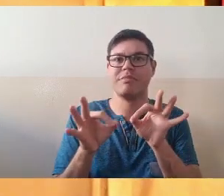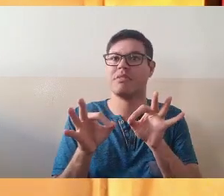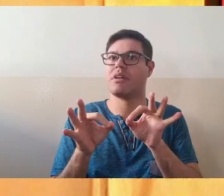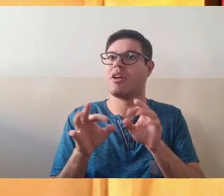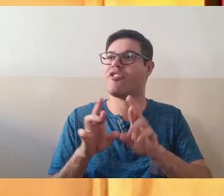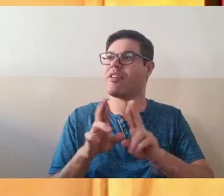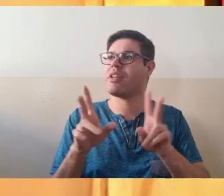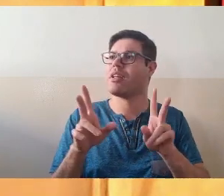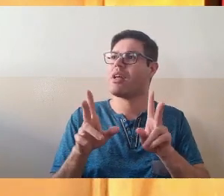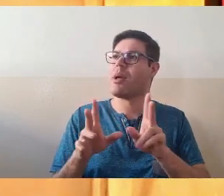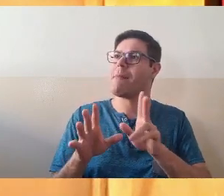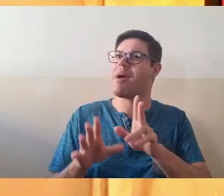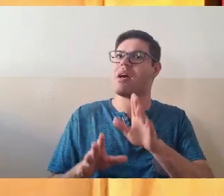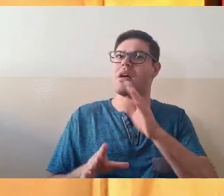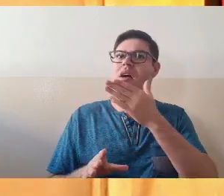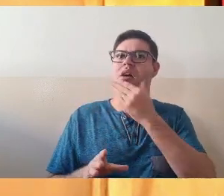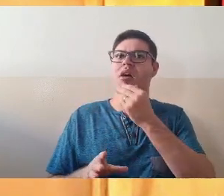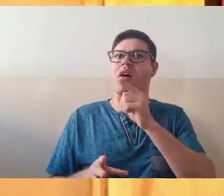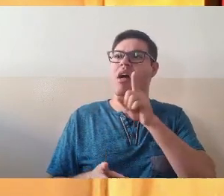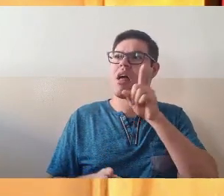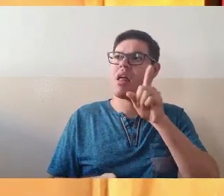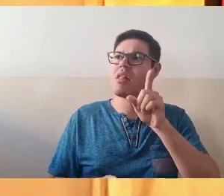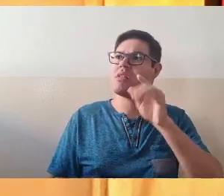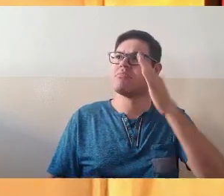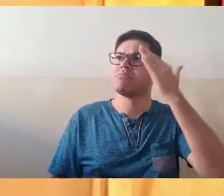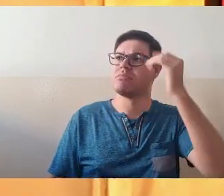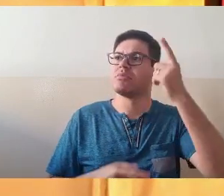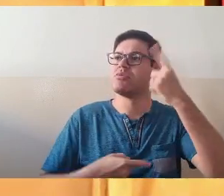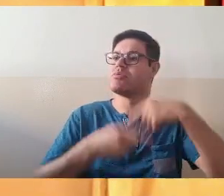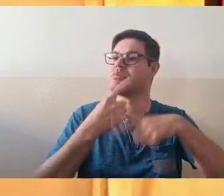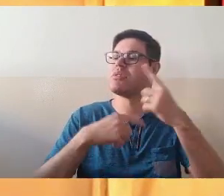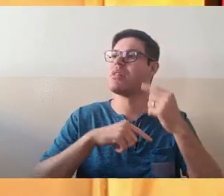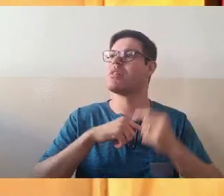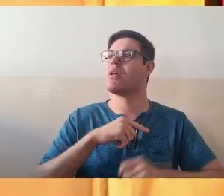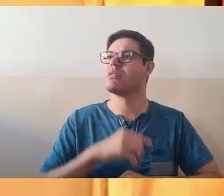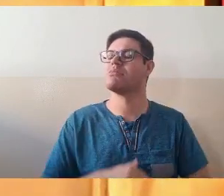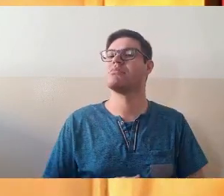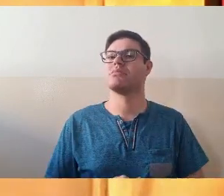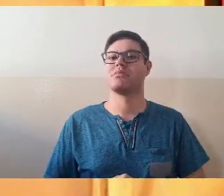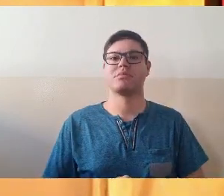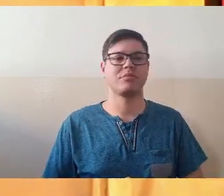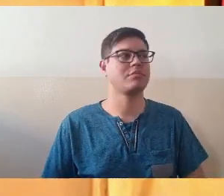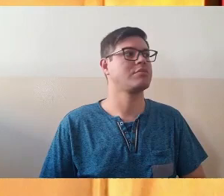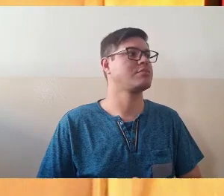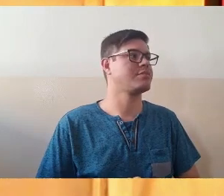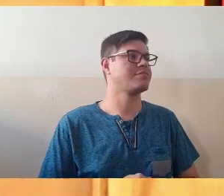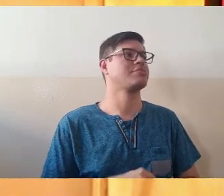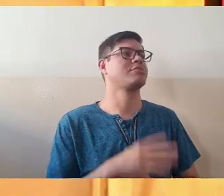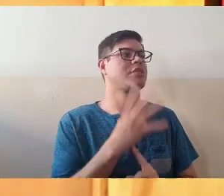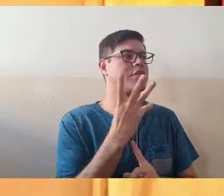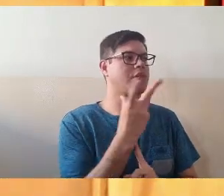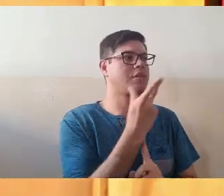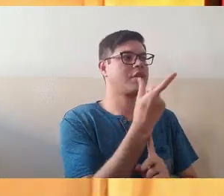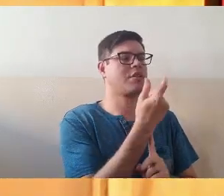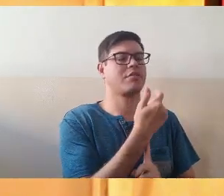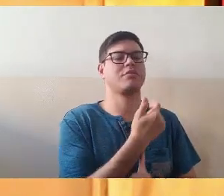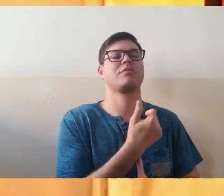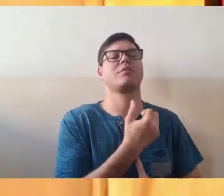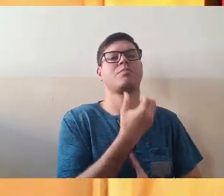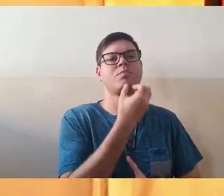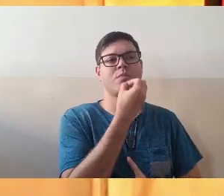rapaz fez um sucesso danado, ele foi. É um grande artista. Grande artista. Grande artista. E a curiosidade que eu quero